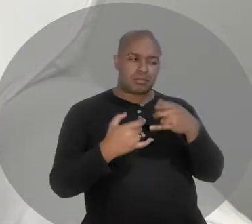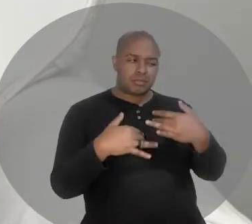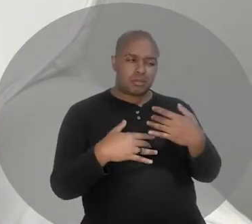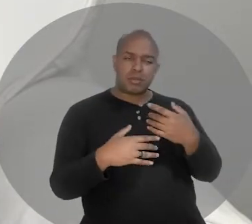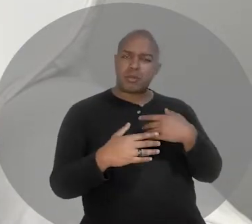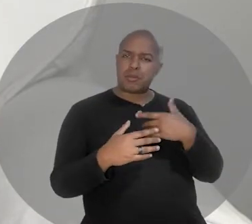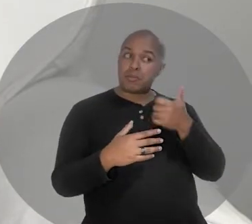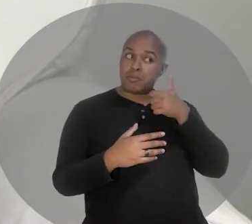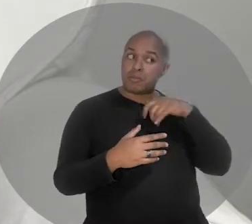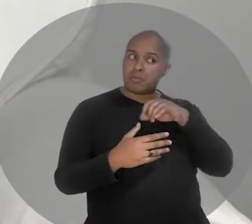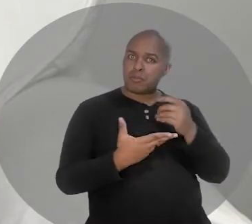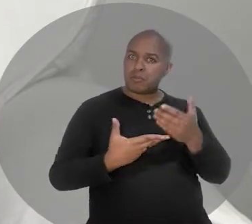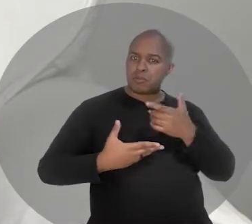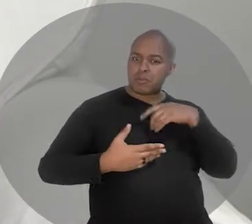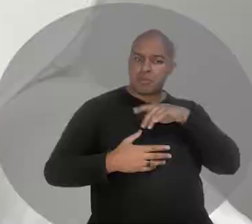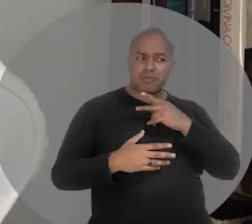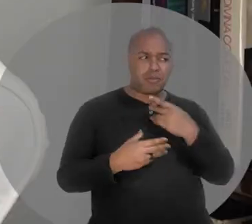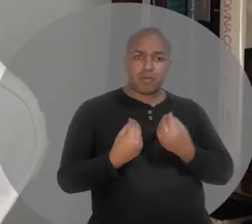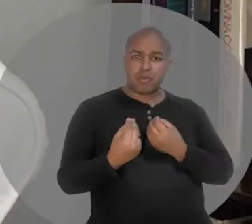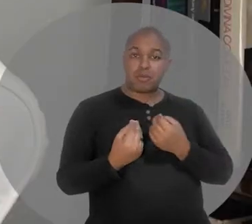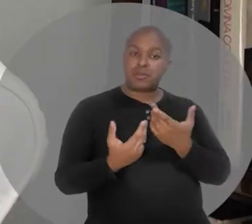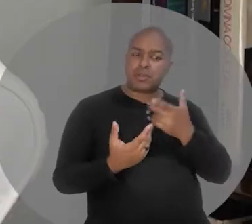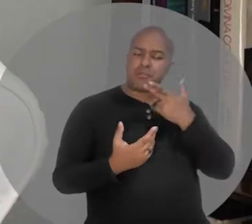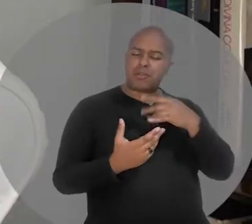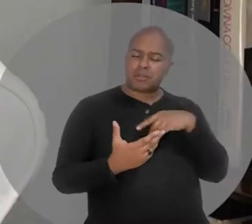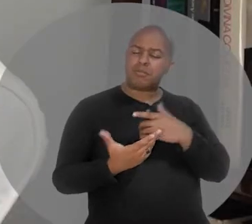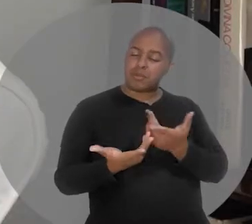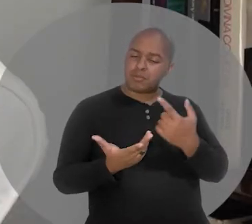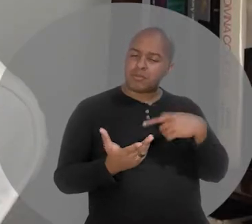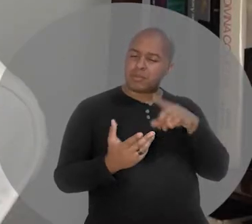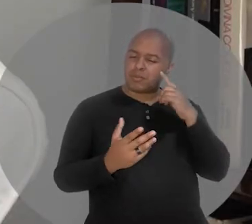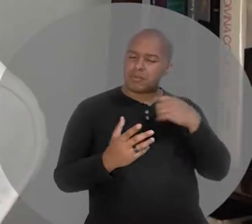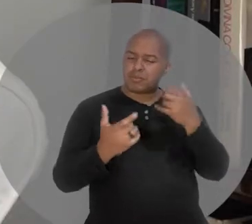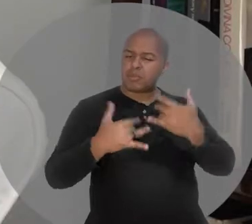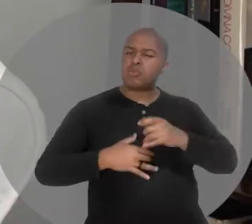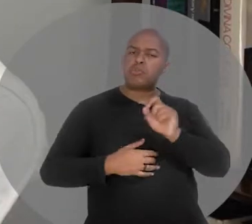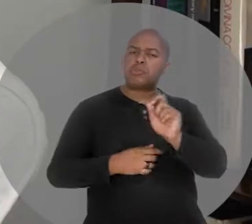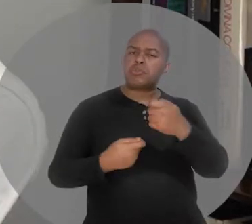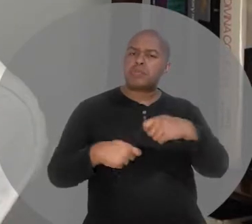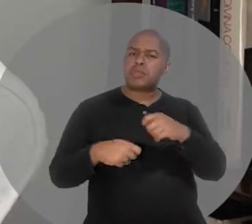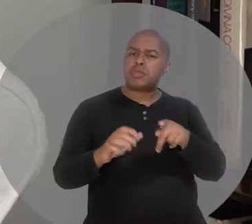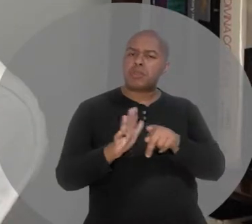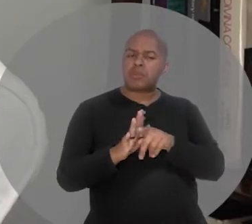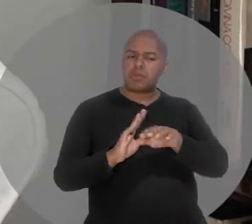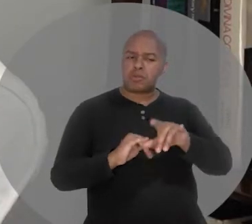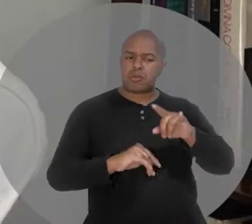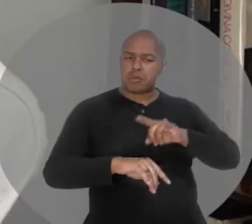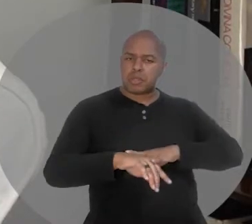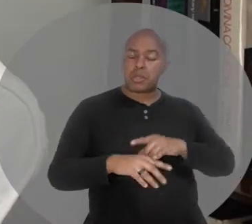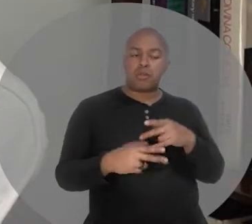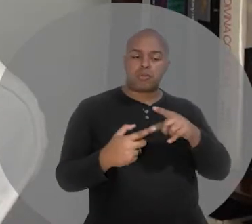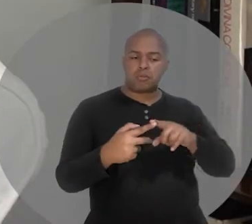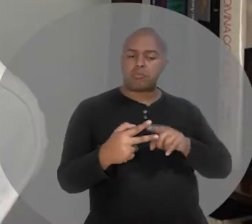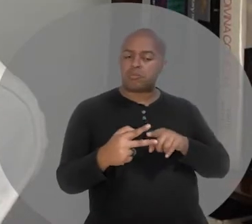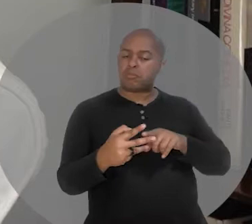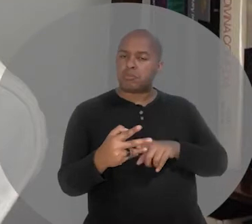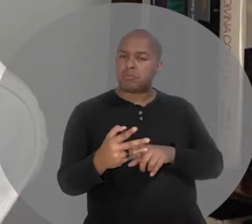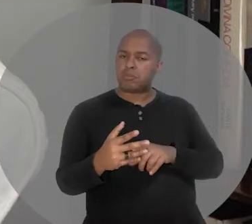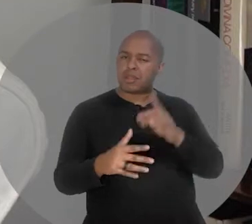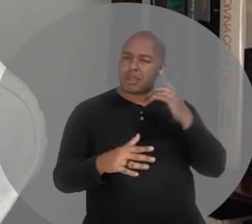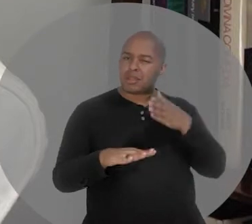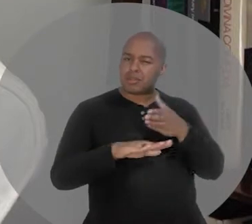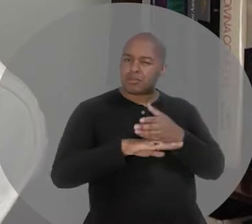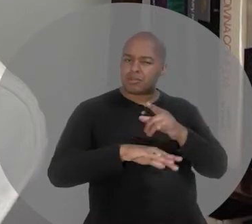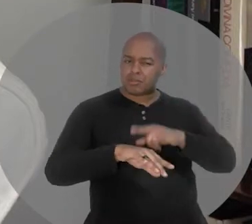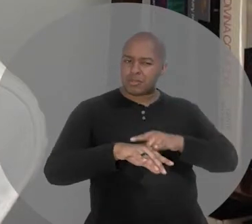minha mãe falou, mas não tem como. E aí meu pai falou, então me diz, o que você precisa do banheiro e tal, não sei o quê. Só sei que ele